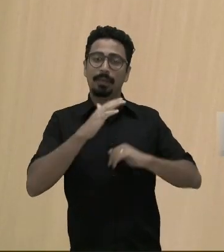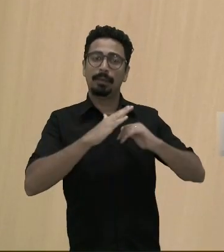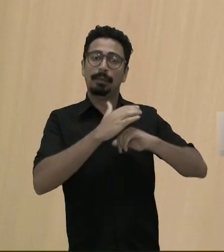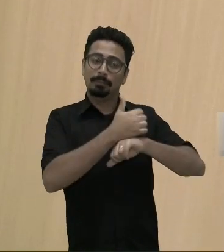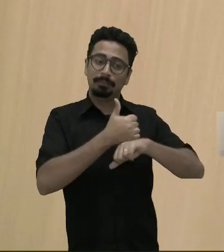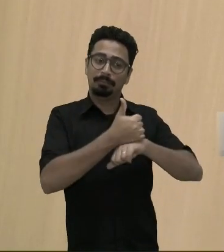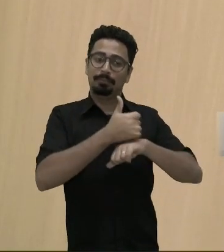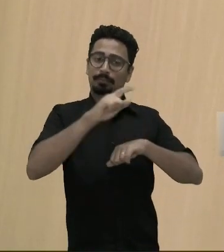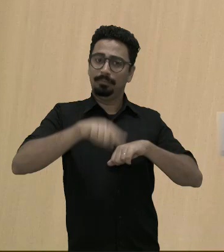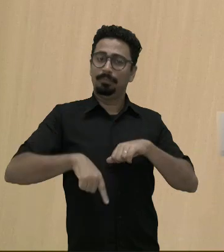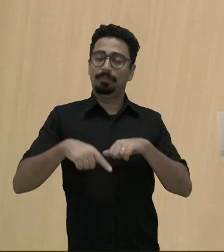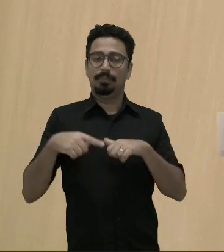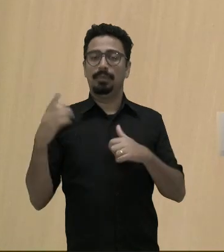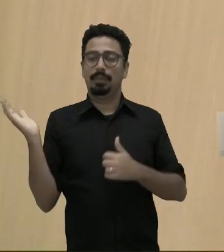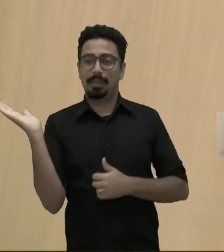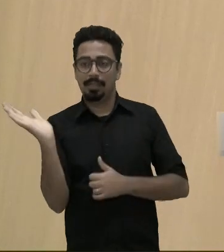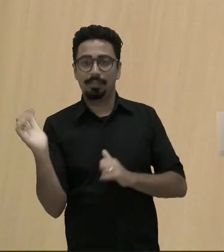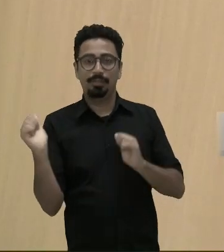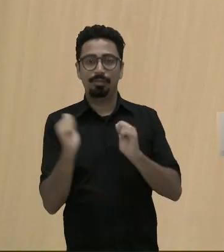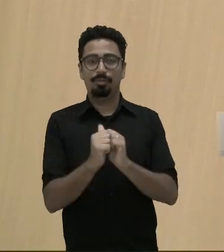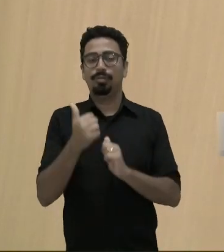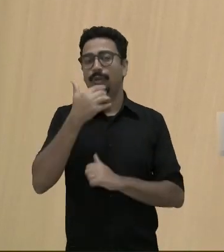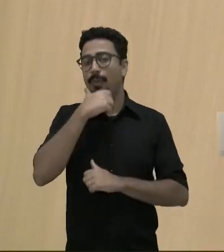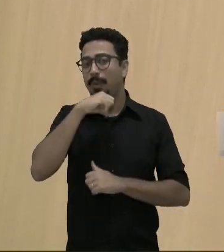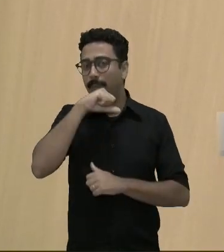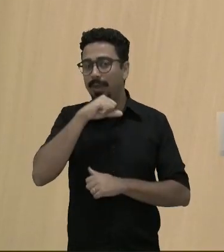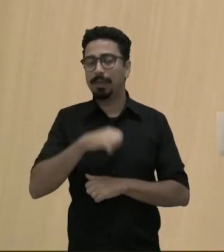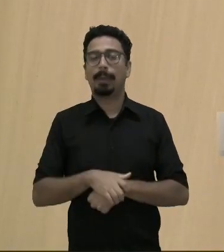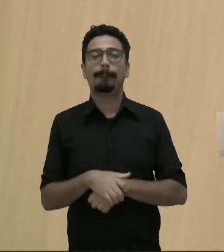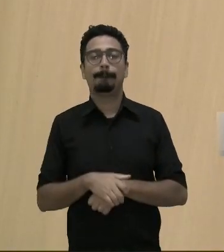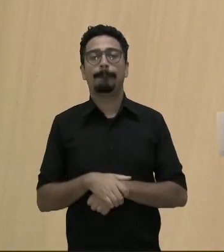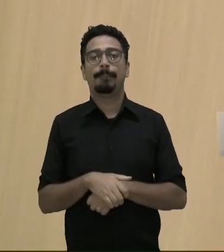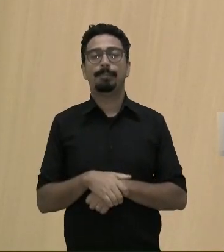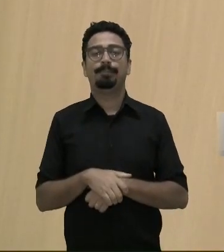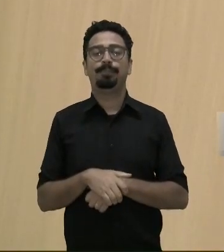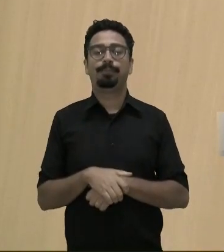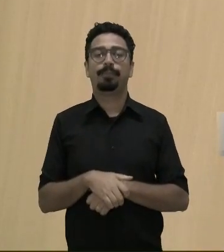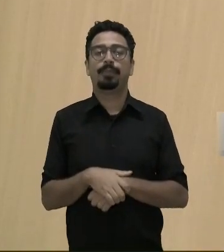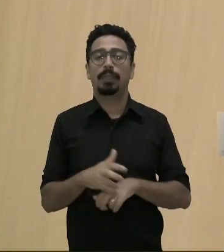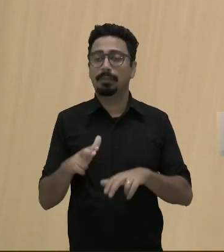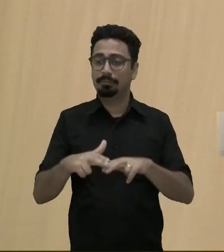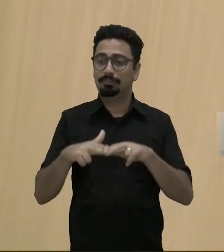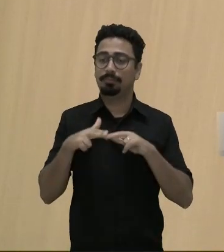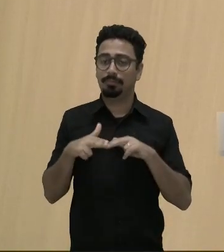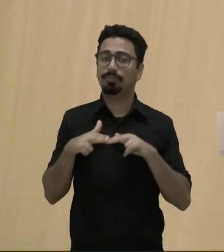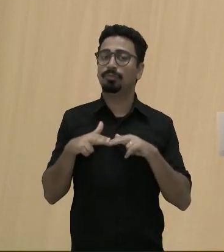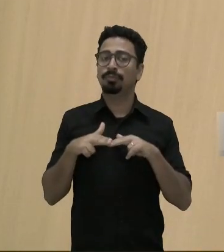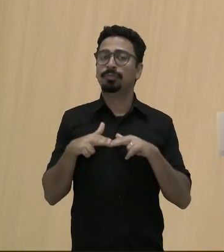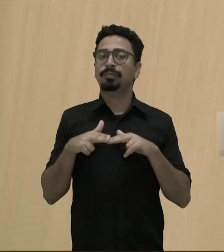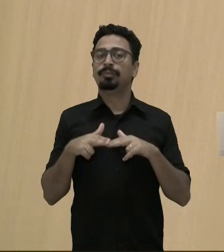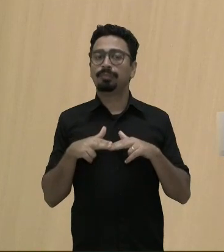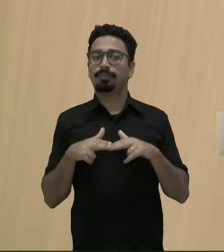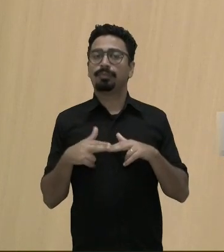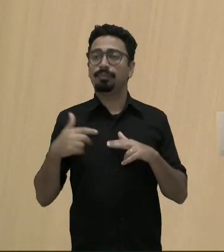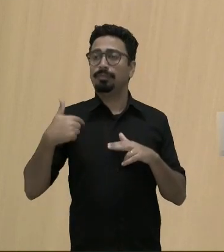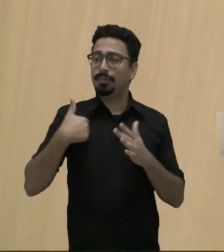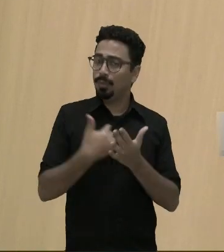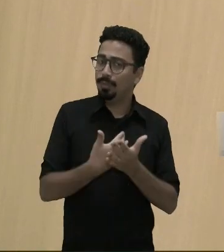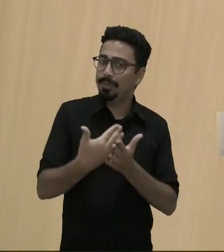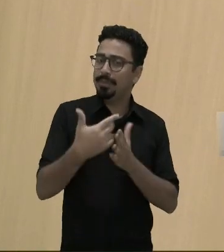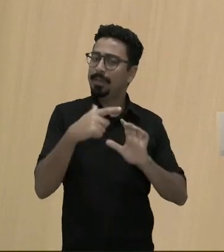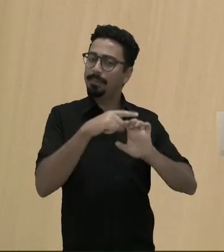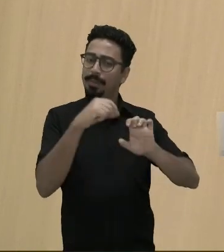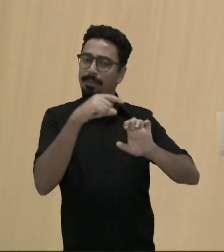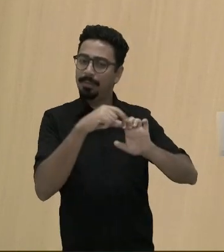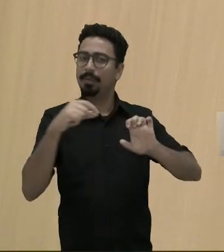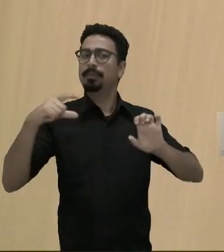garçom, junto com meu pai. E um dos motivos pelo qual me levou a empreender